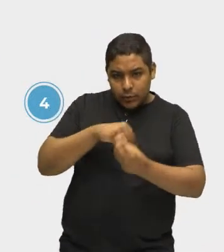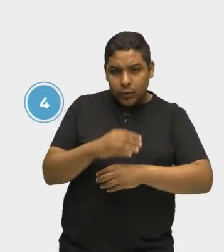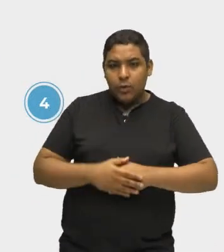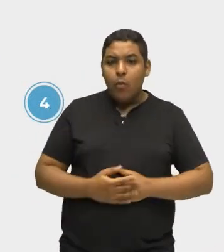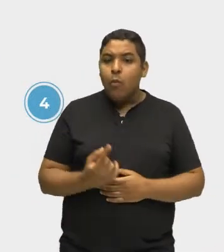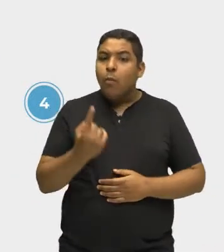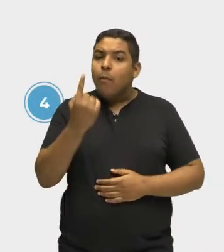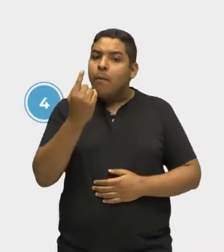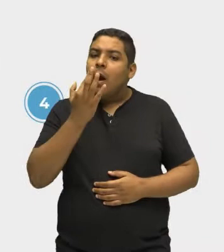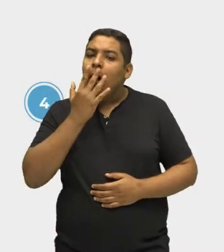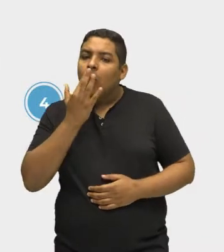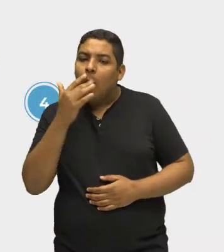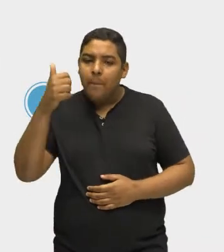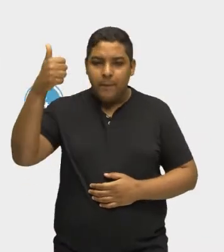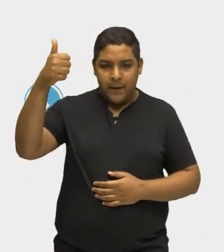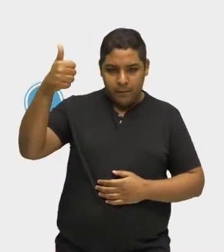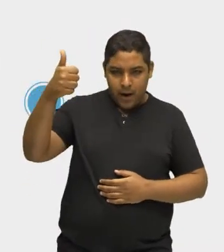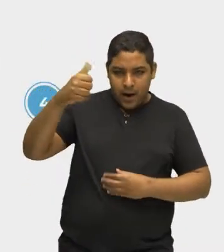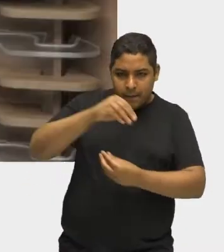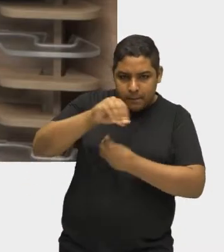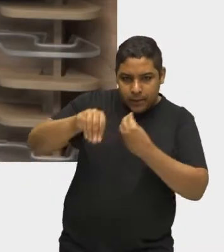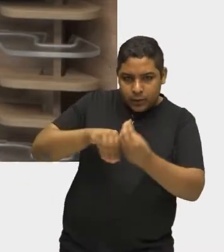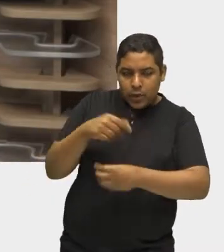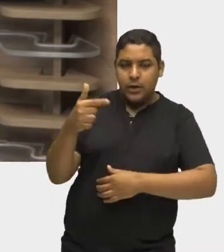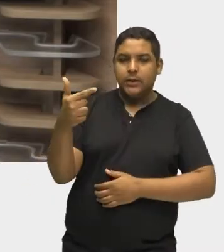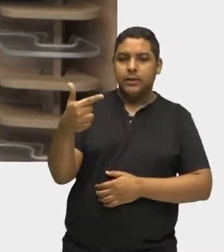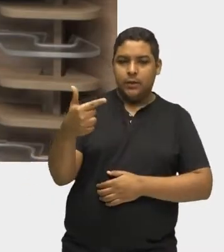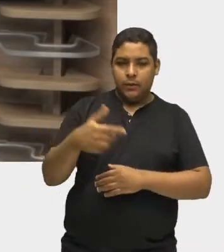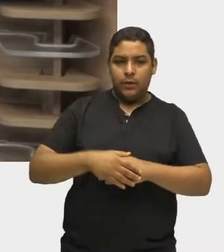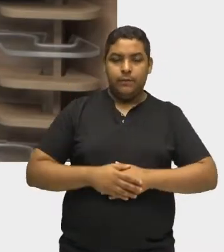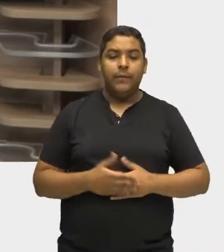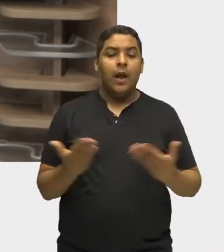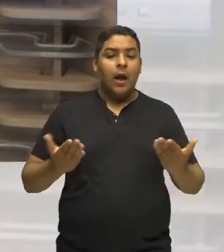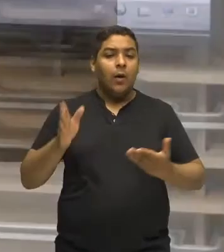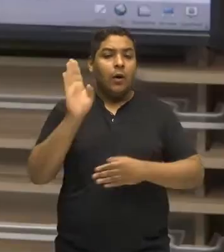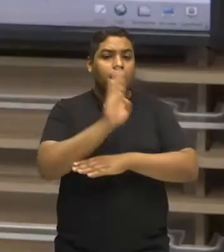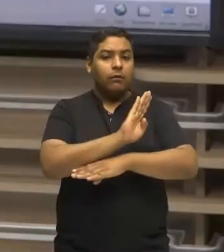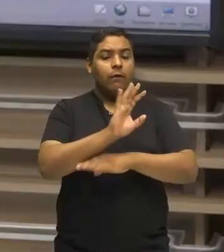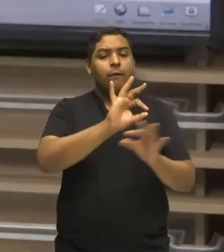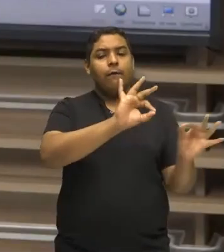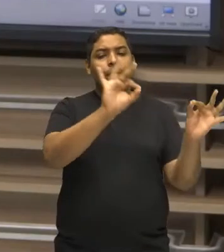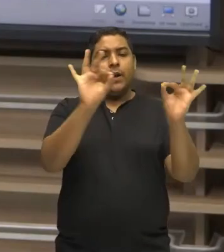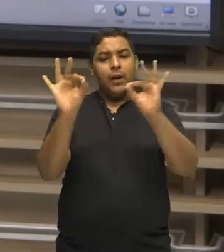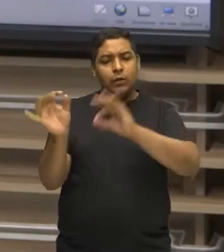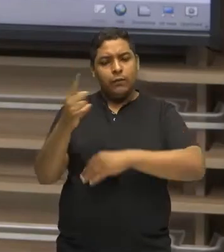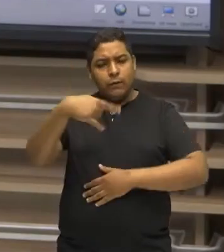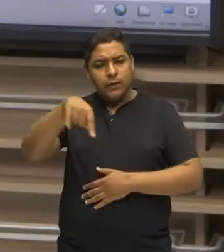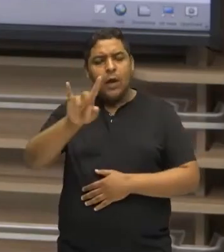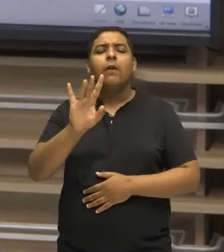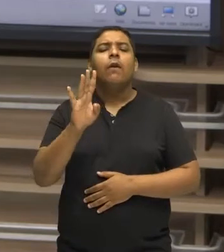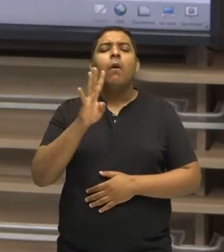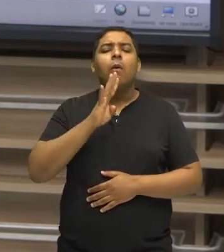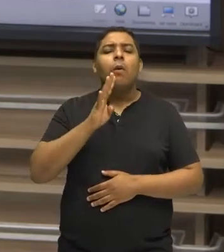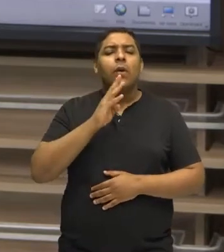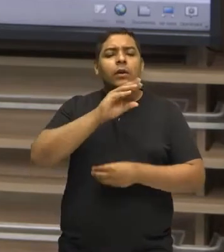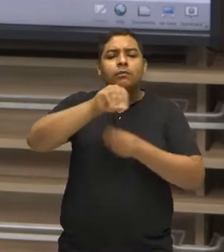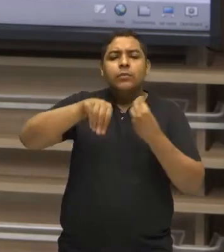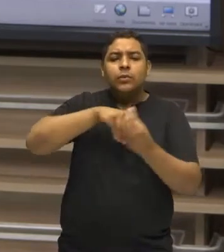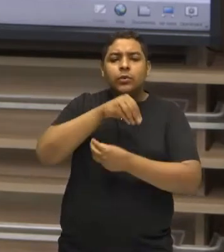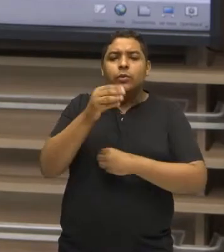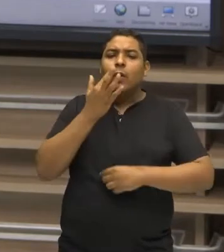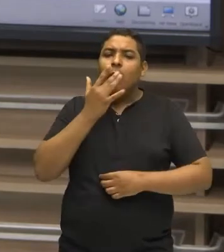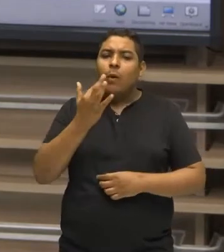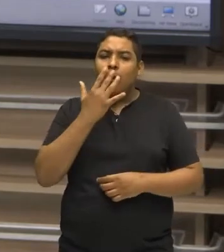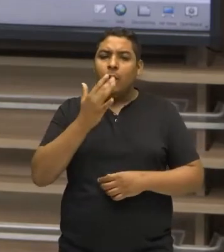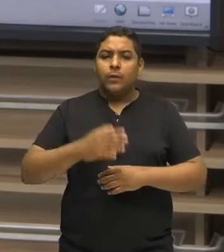primária com outra secundária. Então, a gente vai assistir um videozinho que vocês vão conhecer a mistura dessas cores. Então, vamos